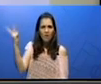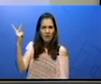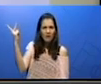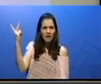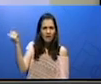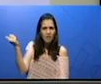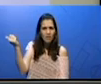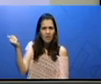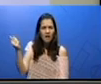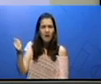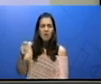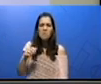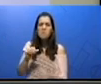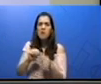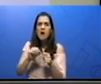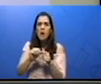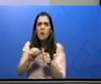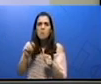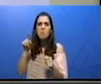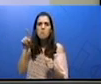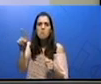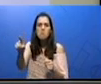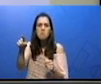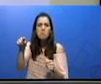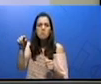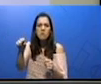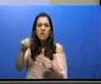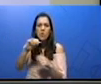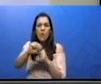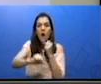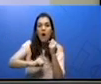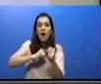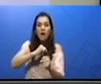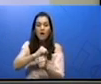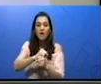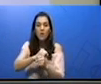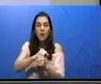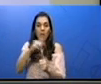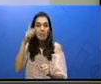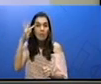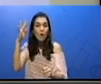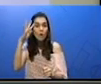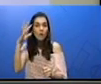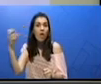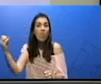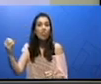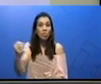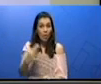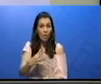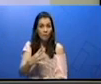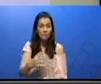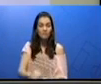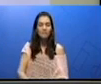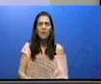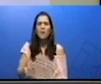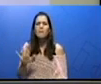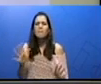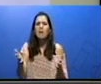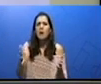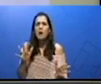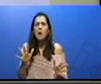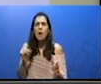quase 2.000 anos, né, até que novas teorias fossem aceitas e elaboradas. Então, mais ou menos há